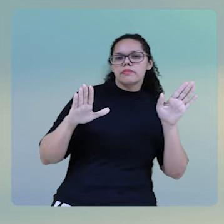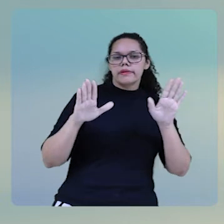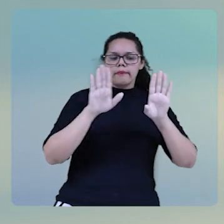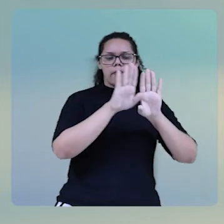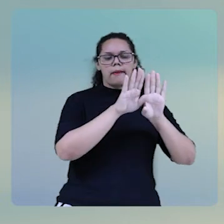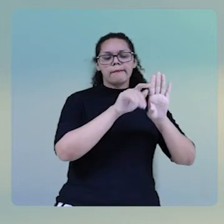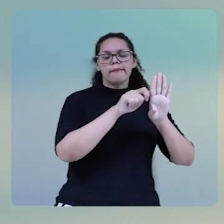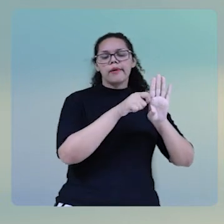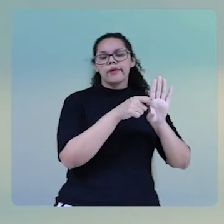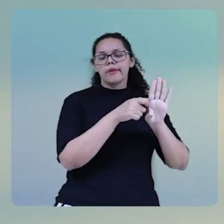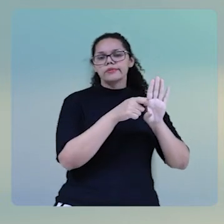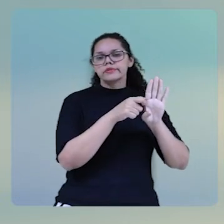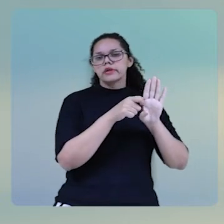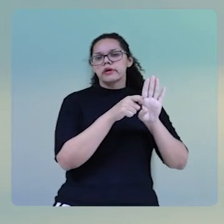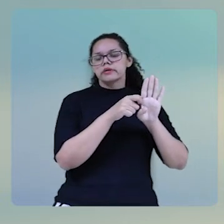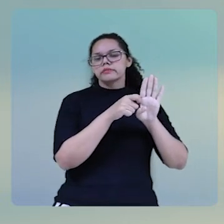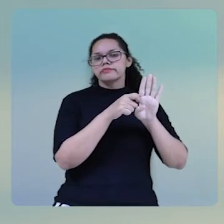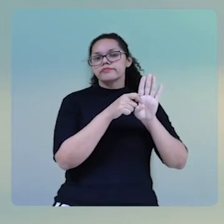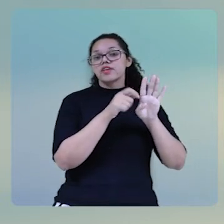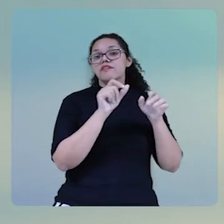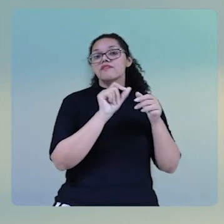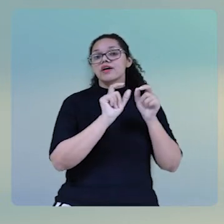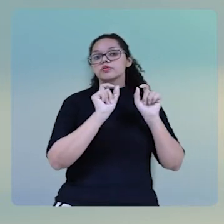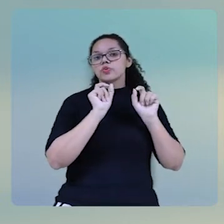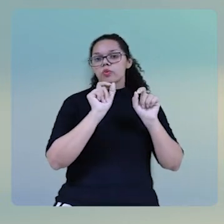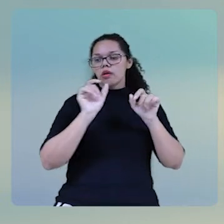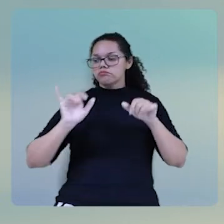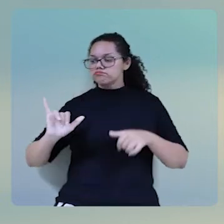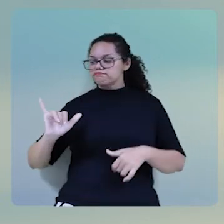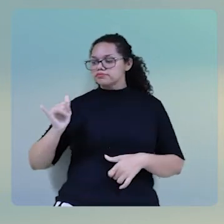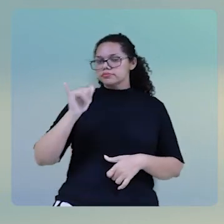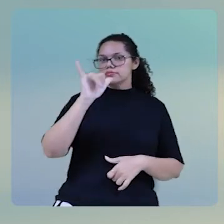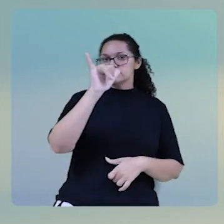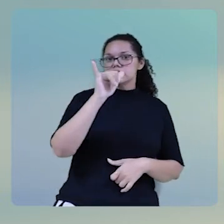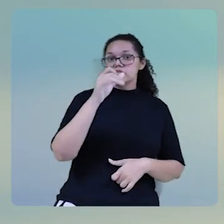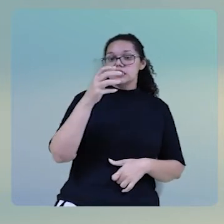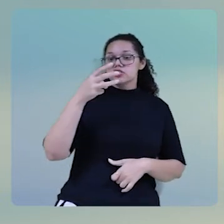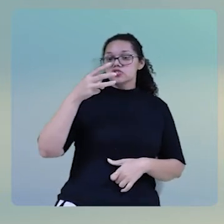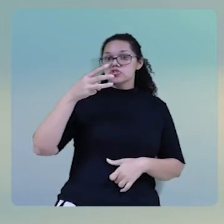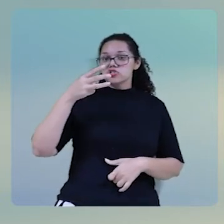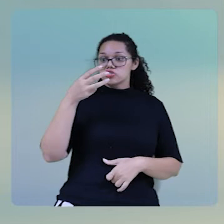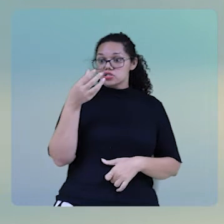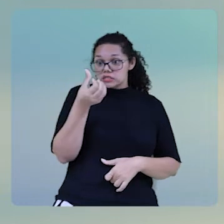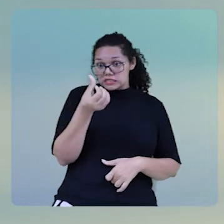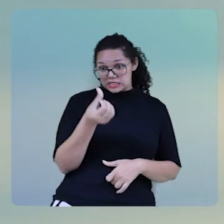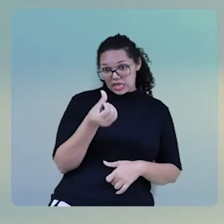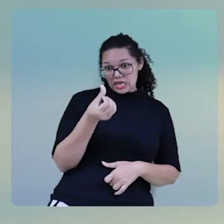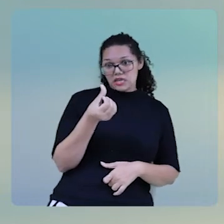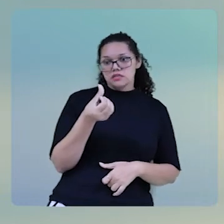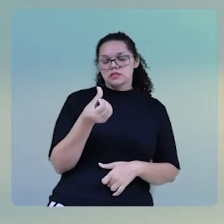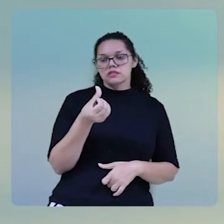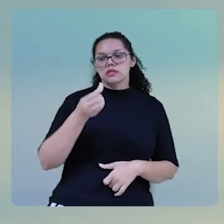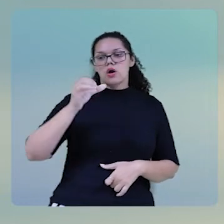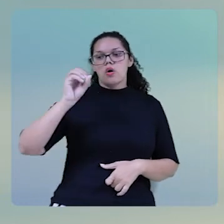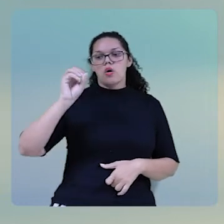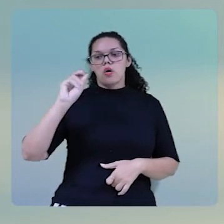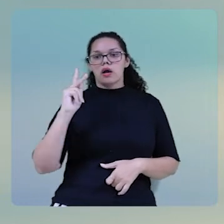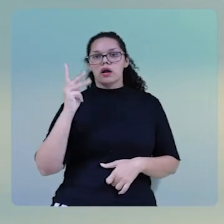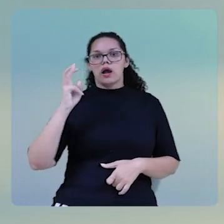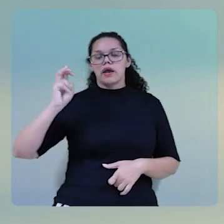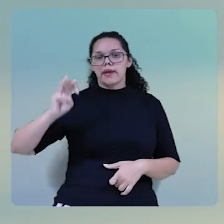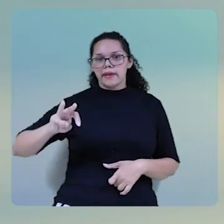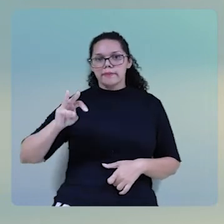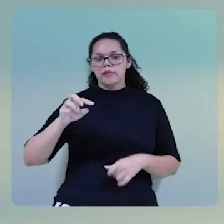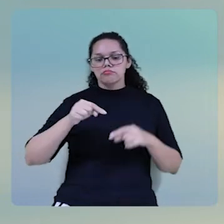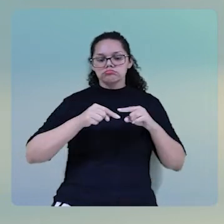botão, quando acionado, faz com que uma corrente elétrica de 6 amperes percorra uma barra de comprimento equivalente a